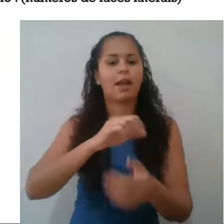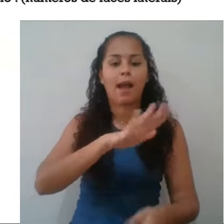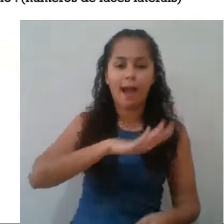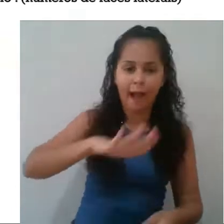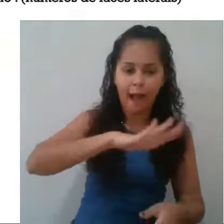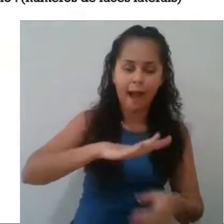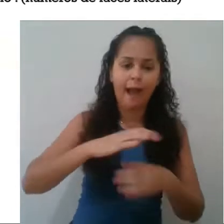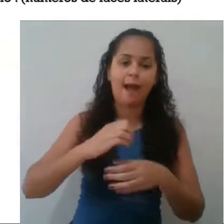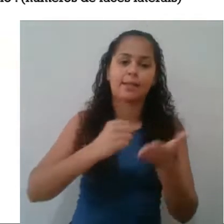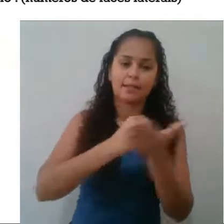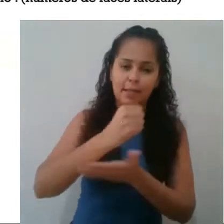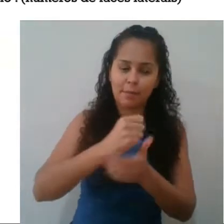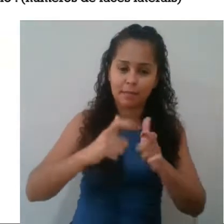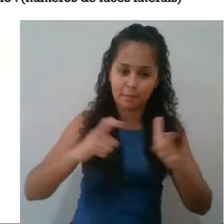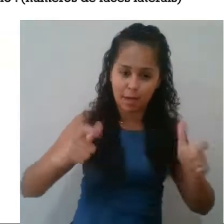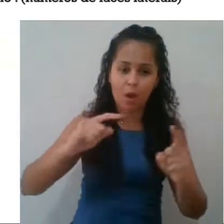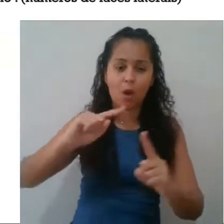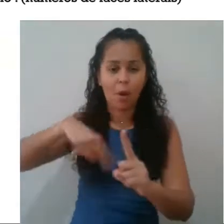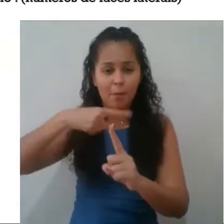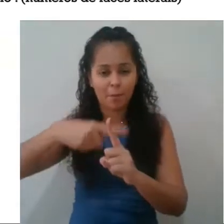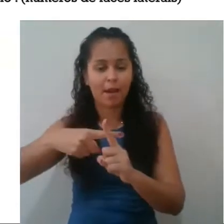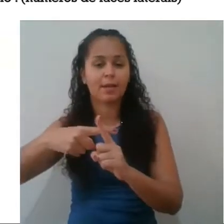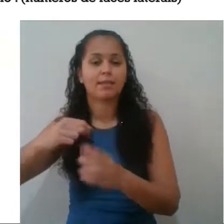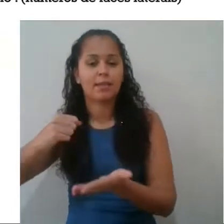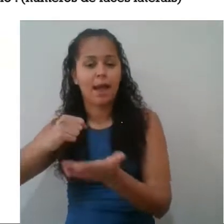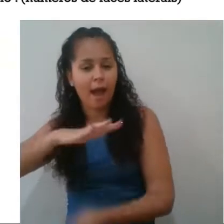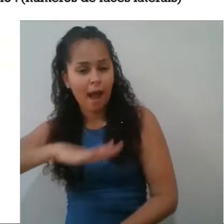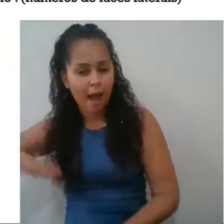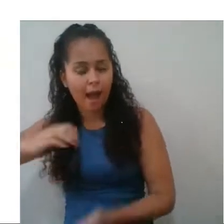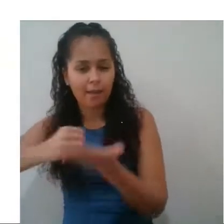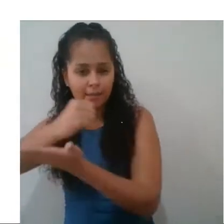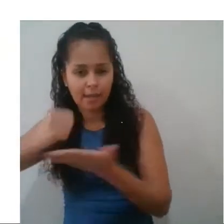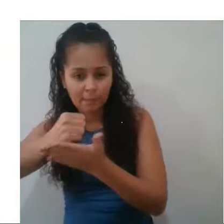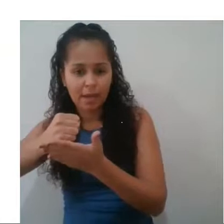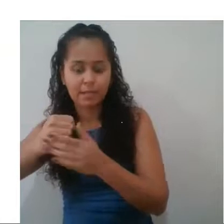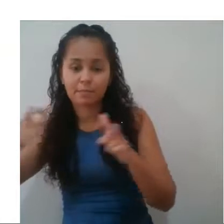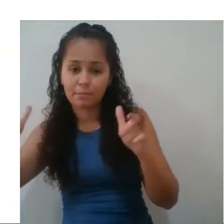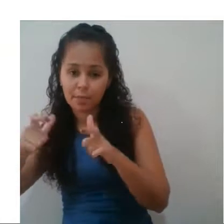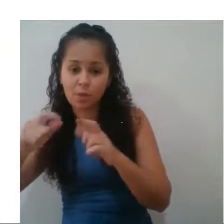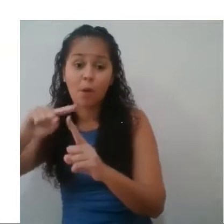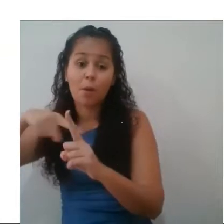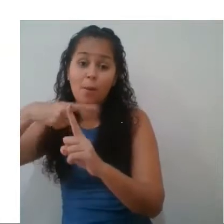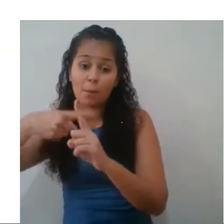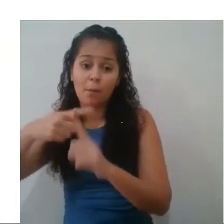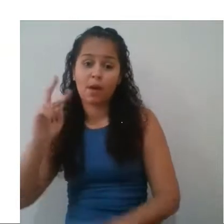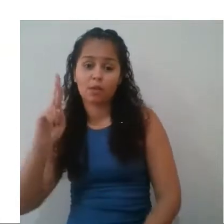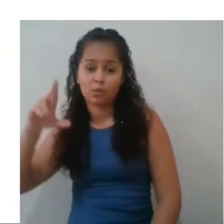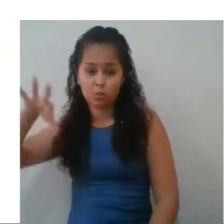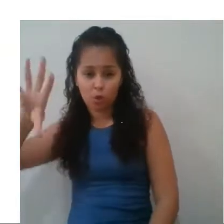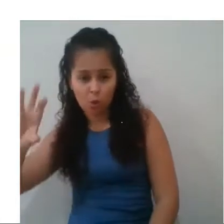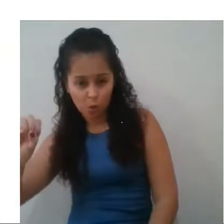a área da base maior mais a área lateral do tronco. Nós podemos utilizar